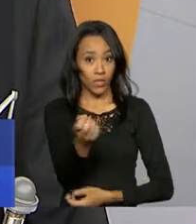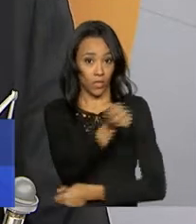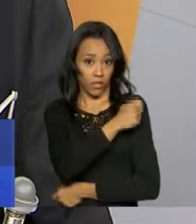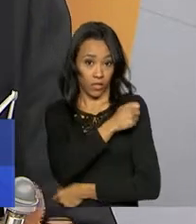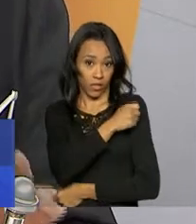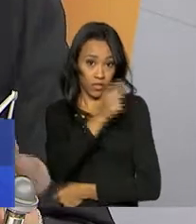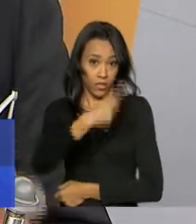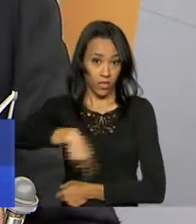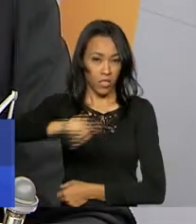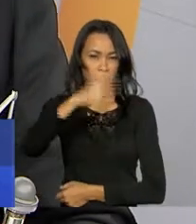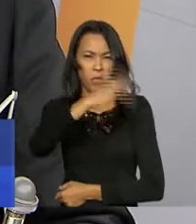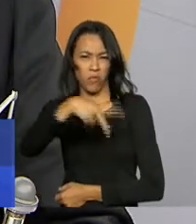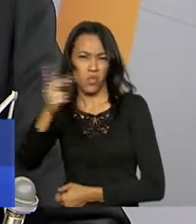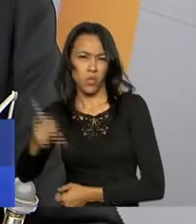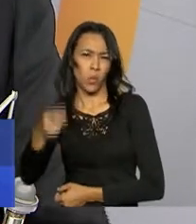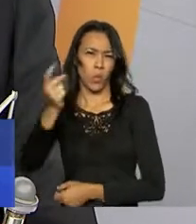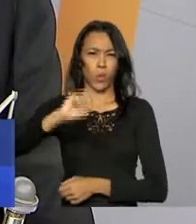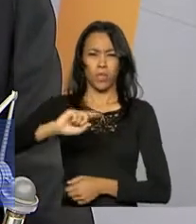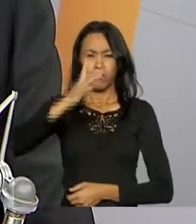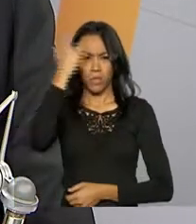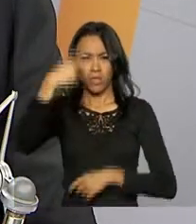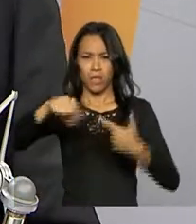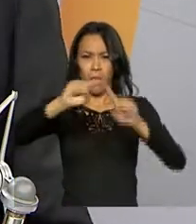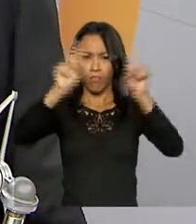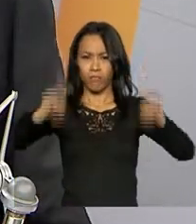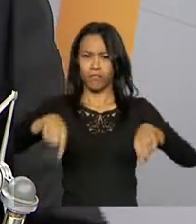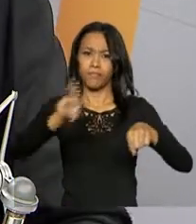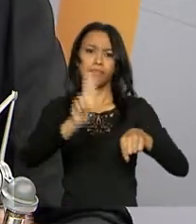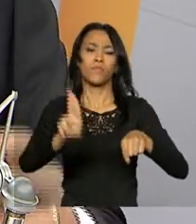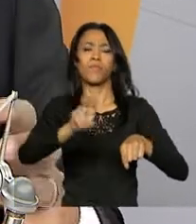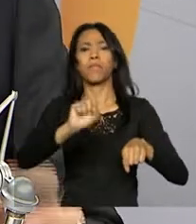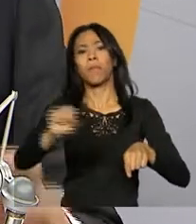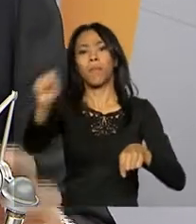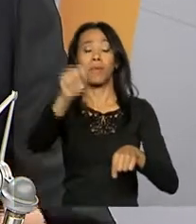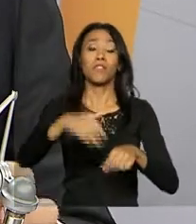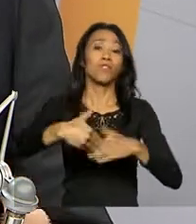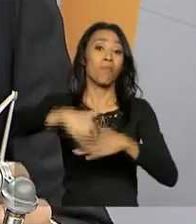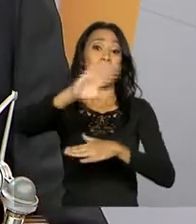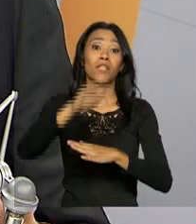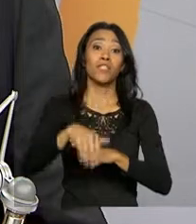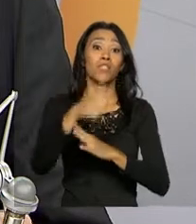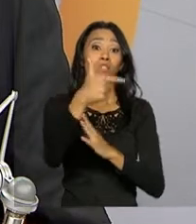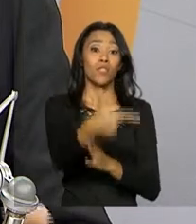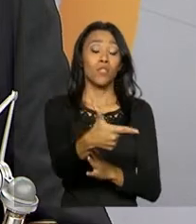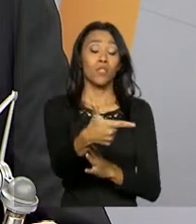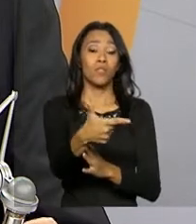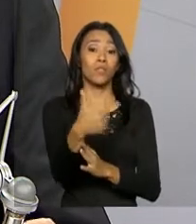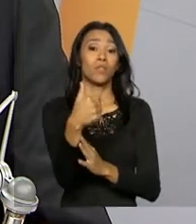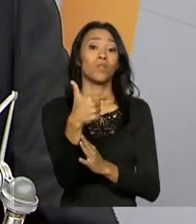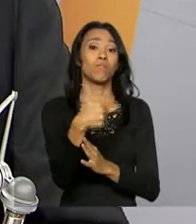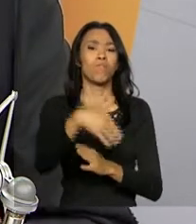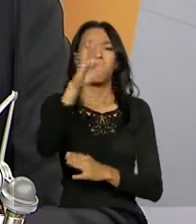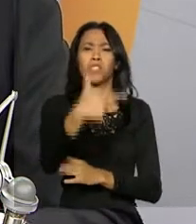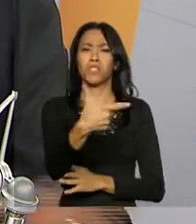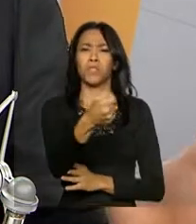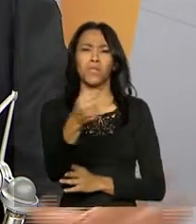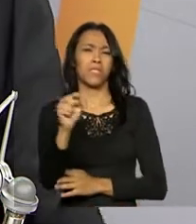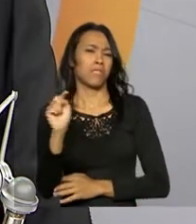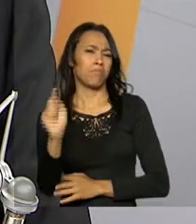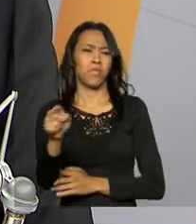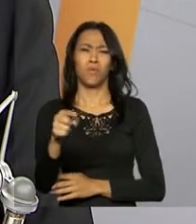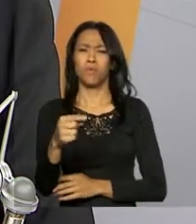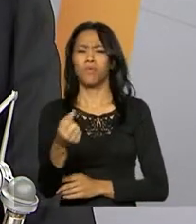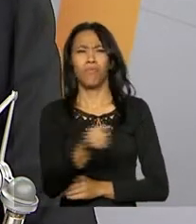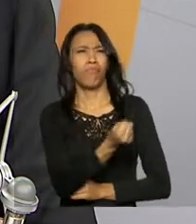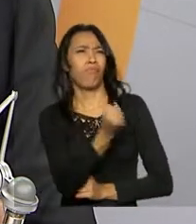servidores a escola onde organiza em sala de aula só na rede pública são mais de 200 mil sala escolas e milhões de